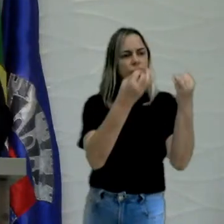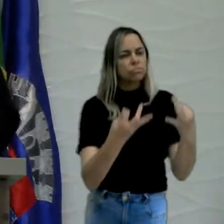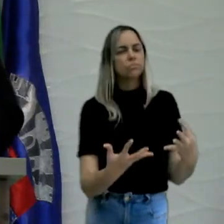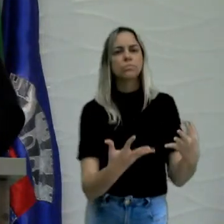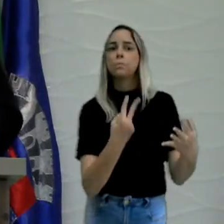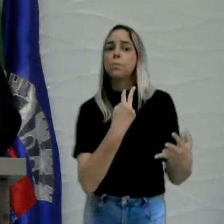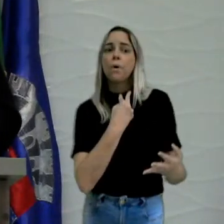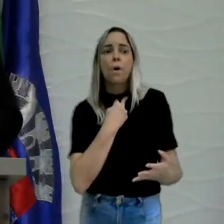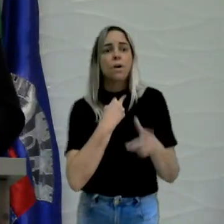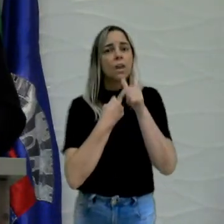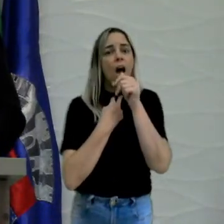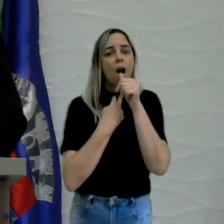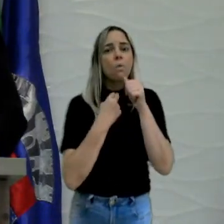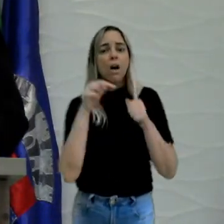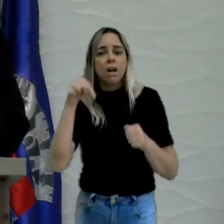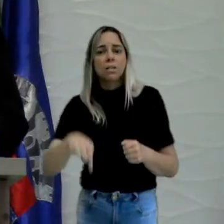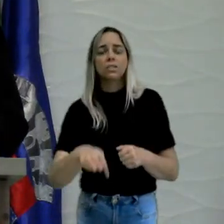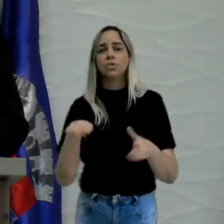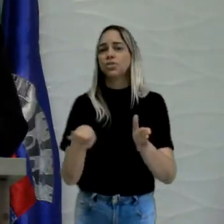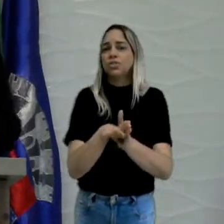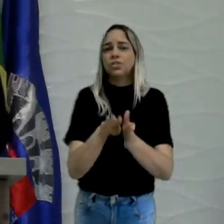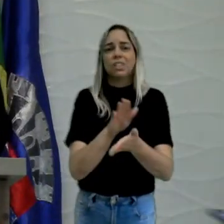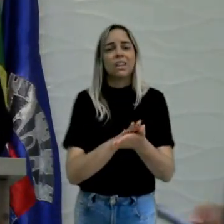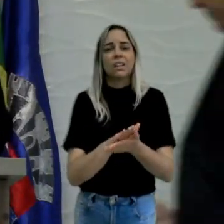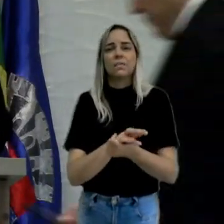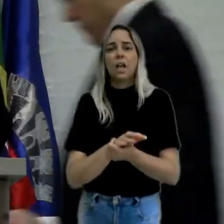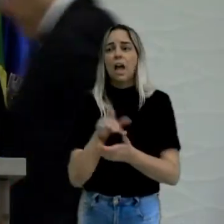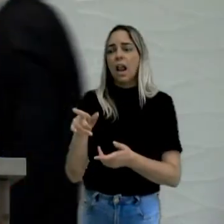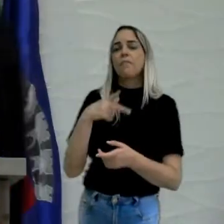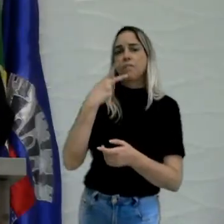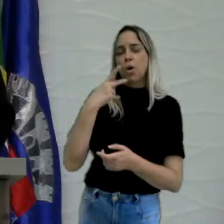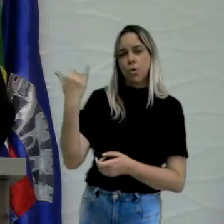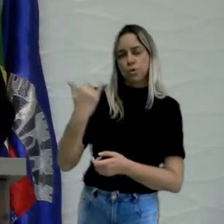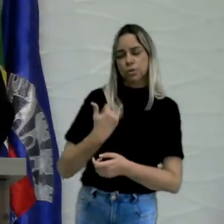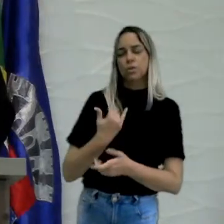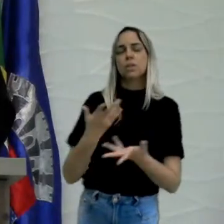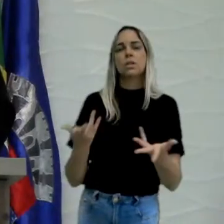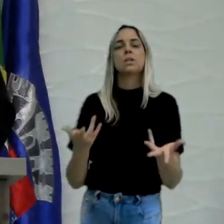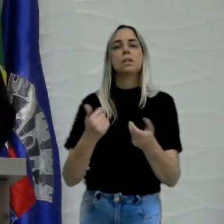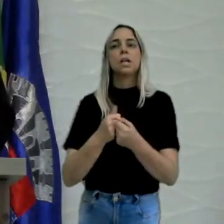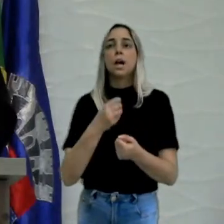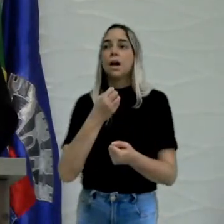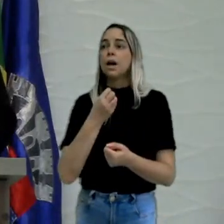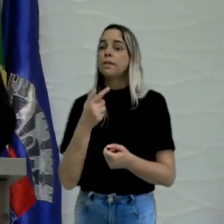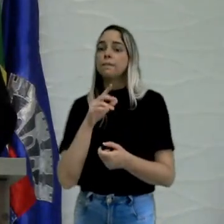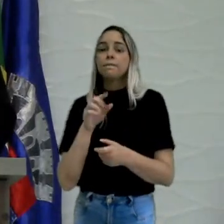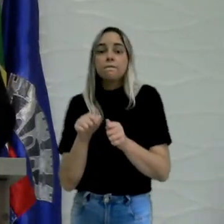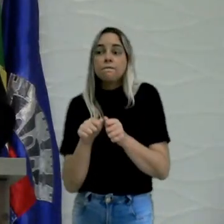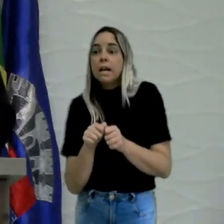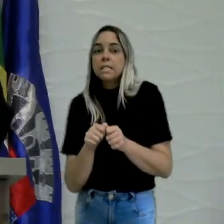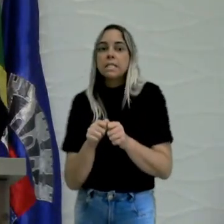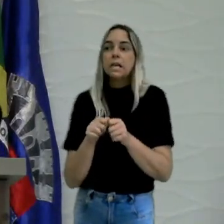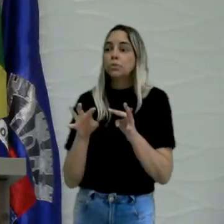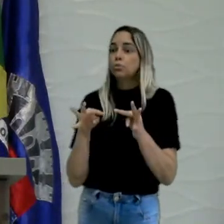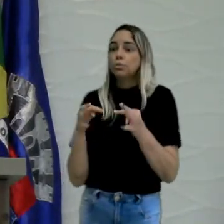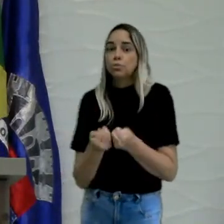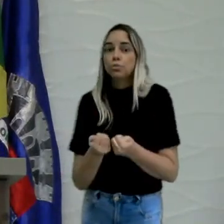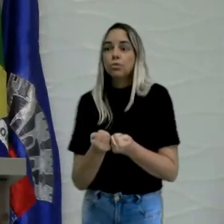do Una, ele ia fazer de tudo para ver se conseguia deixar chegando água de 30 em 30